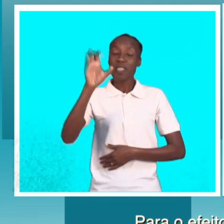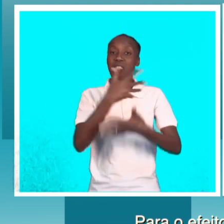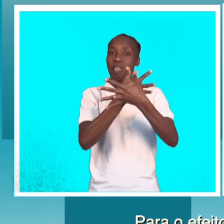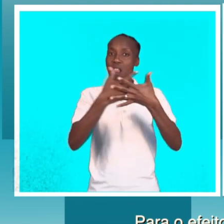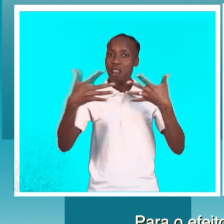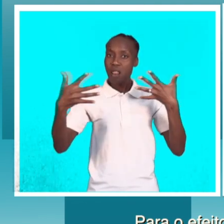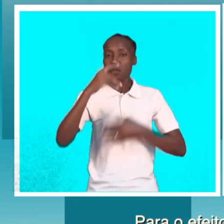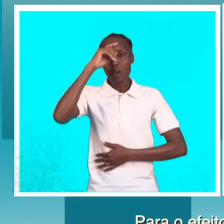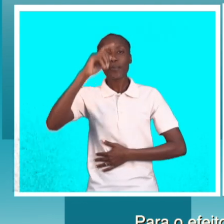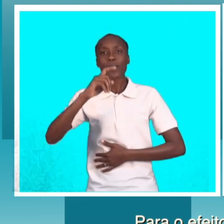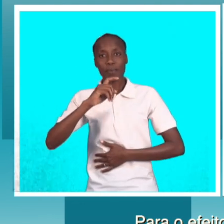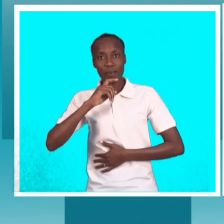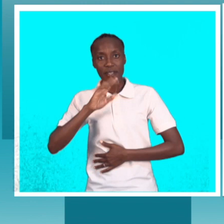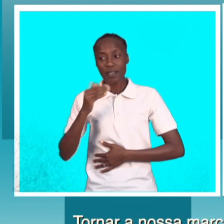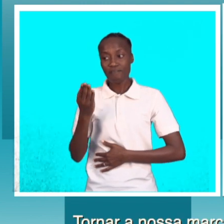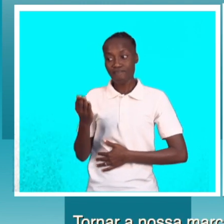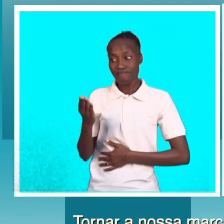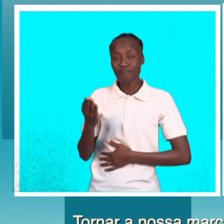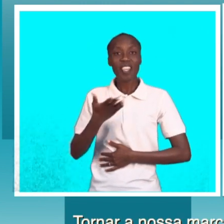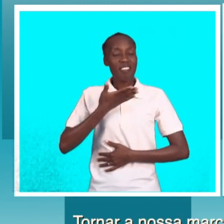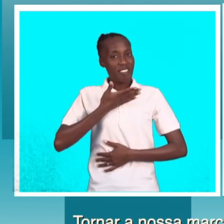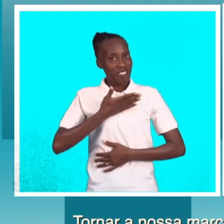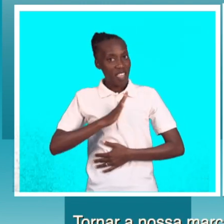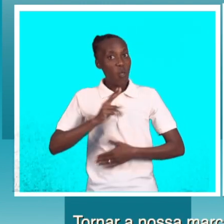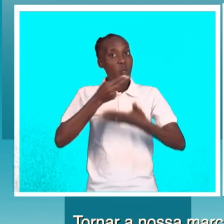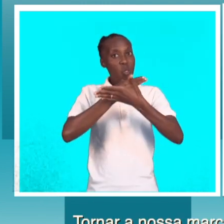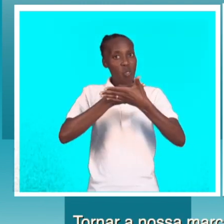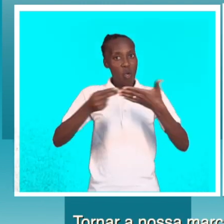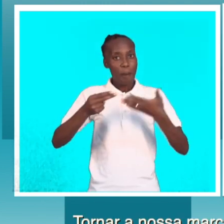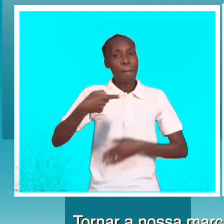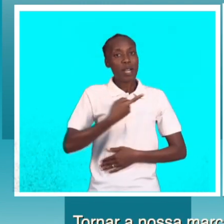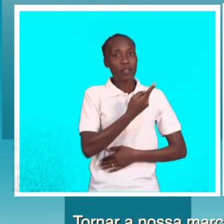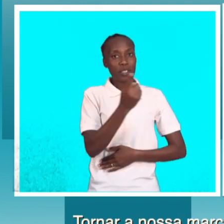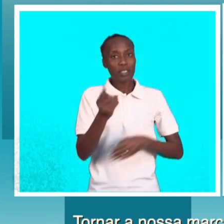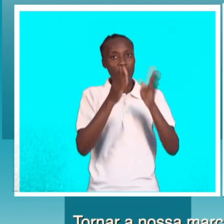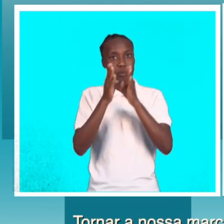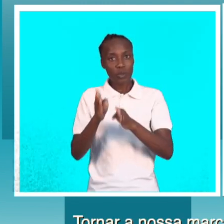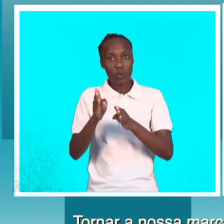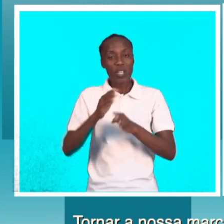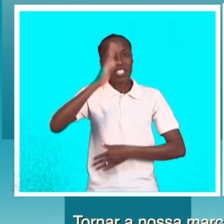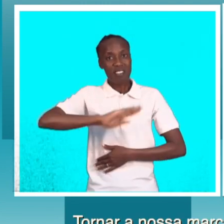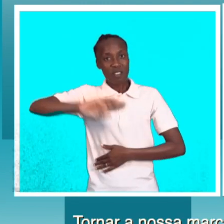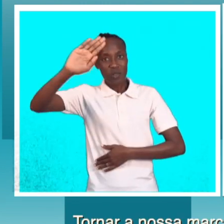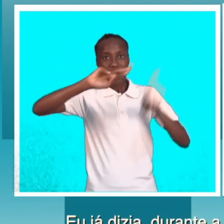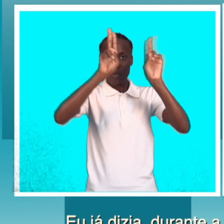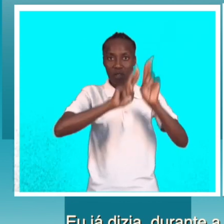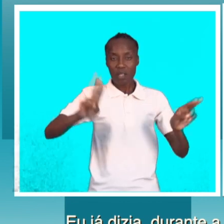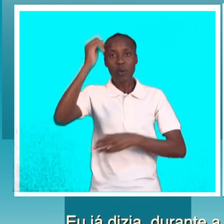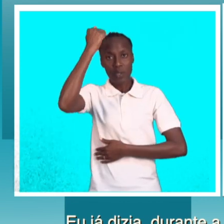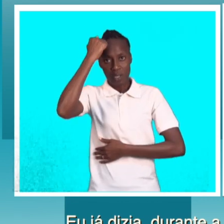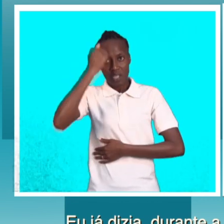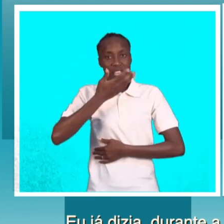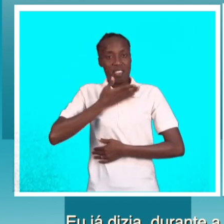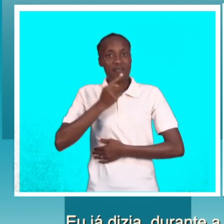países falantes do português. Tornar a nossa marca conhecida a nível nacional e internacional. Vamos